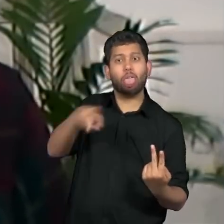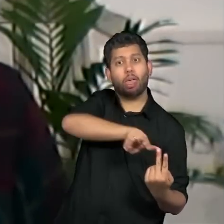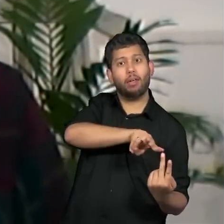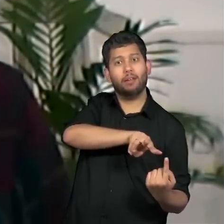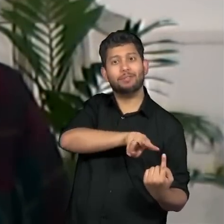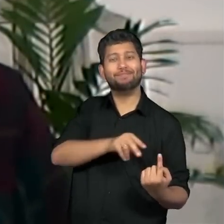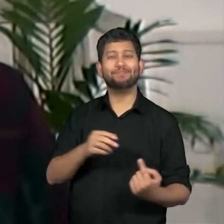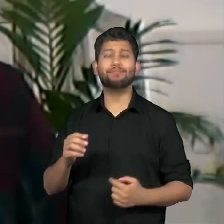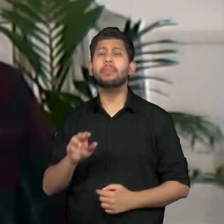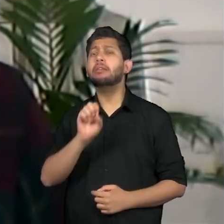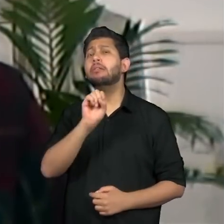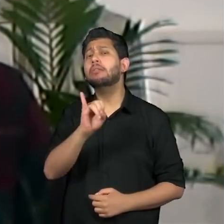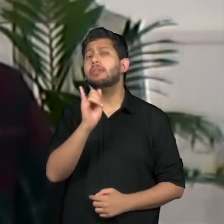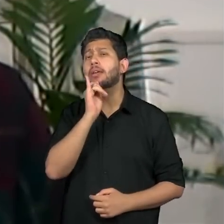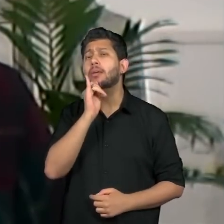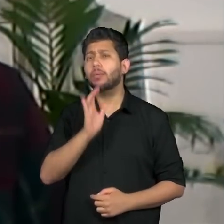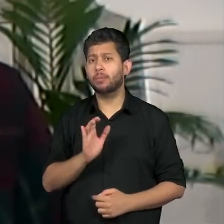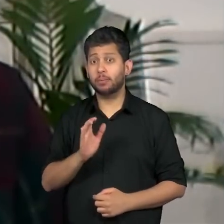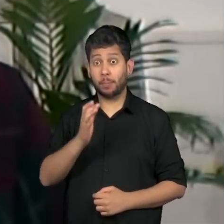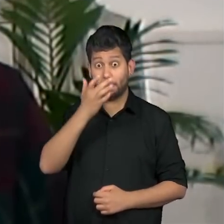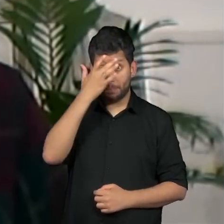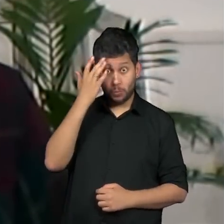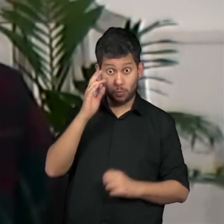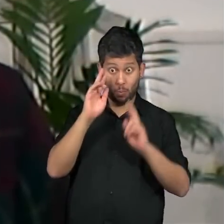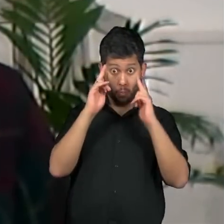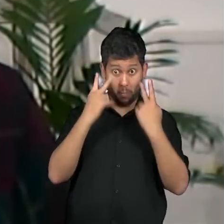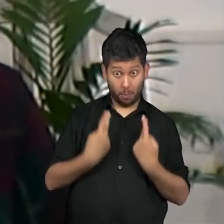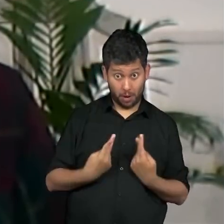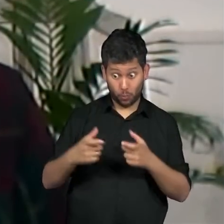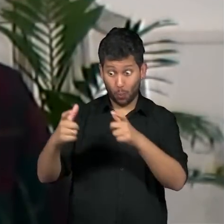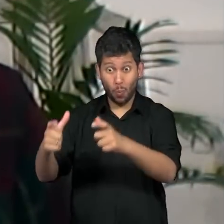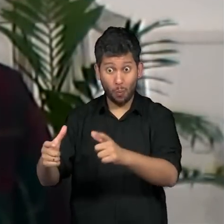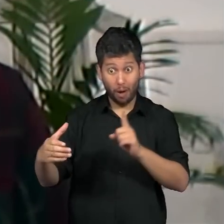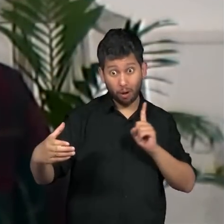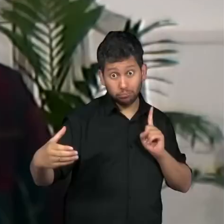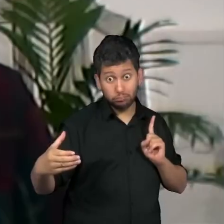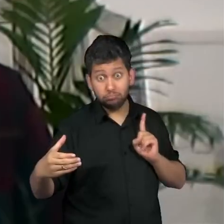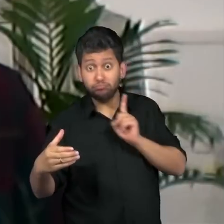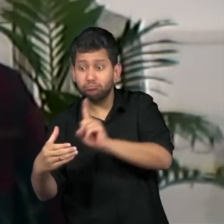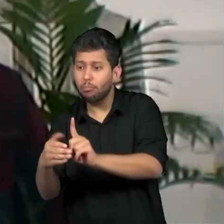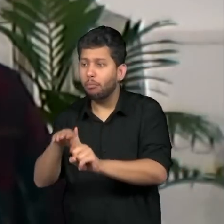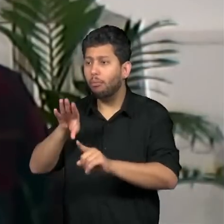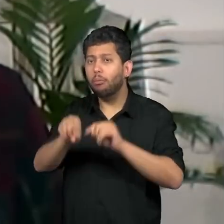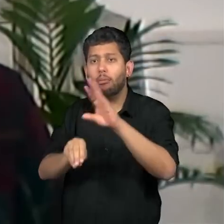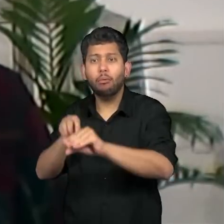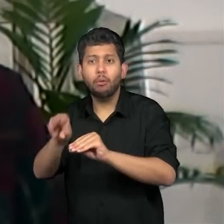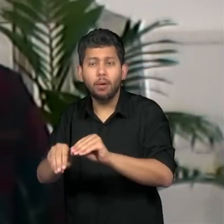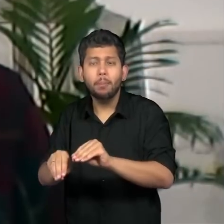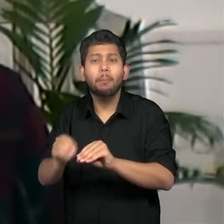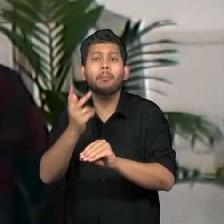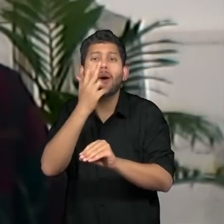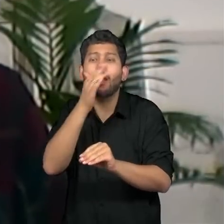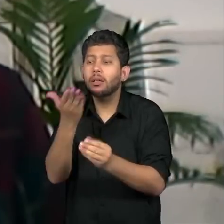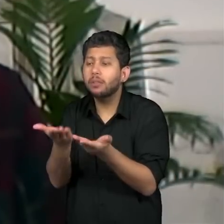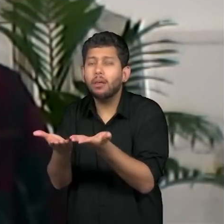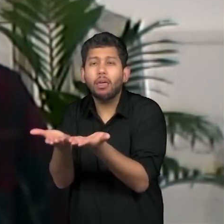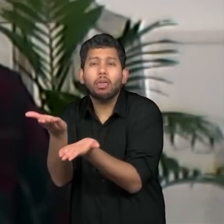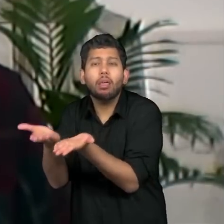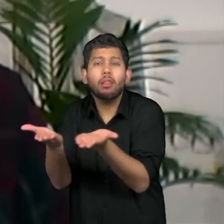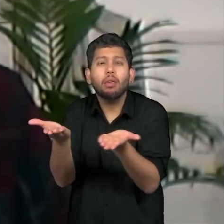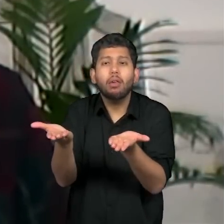interferência direta da população humana nesses ambientes naturais, há uma quebra de uma série de